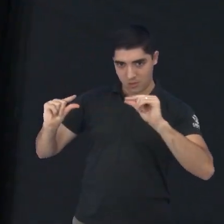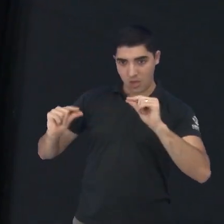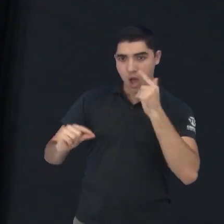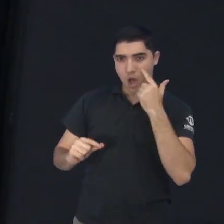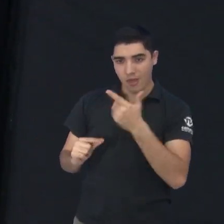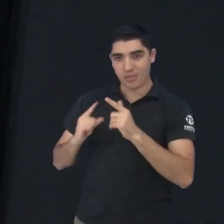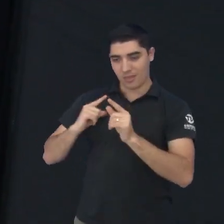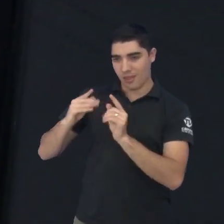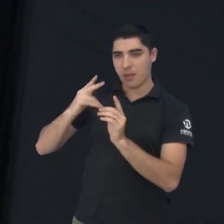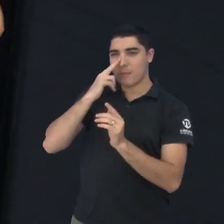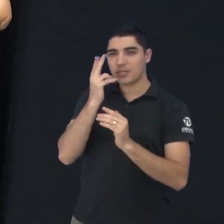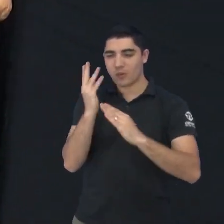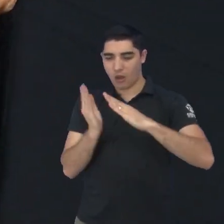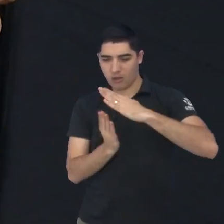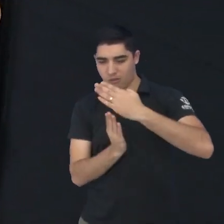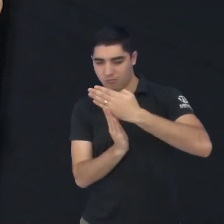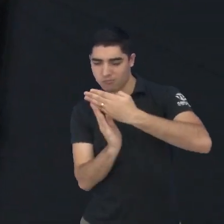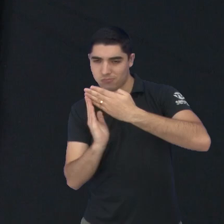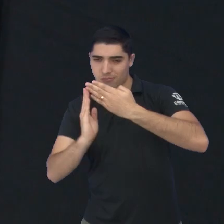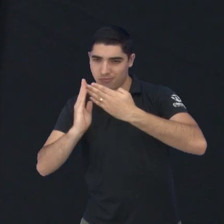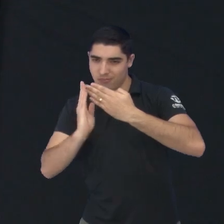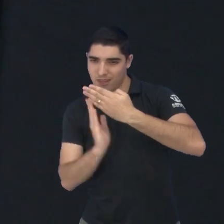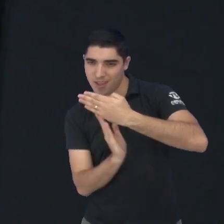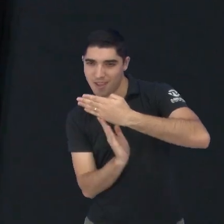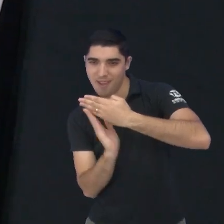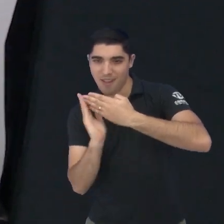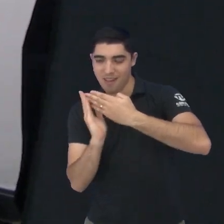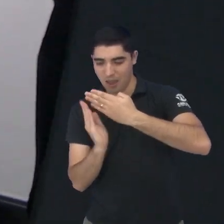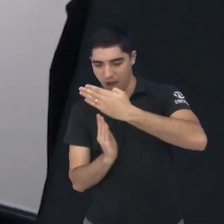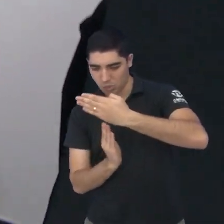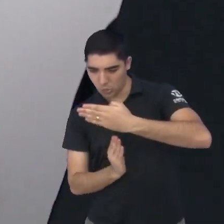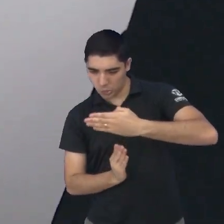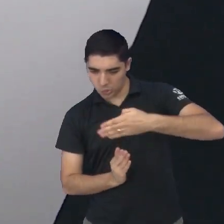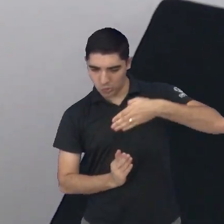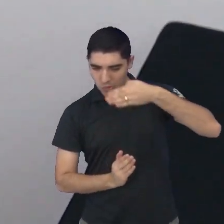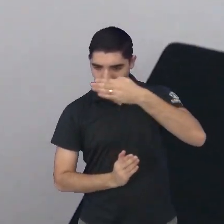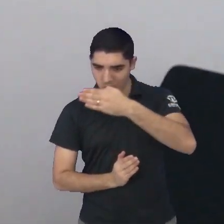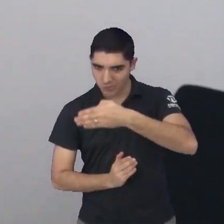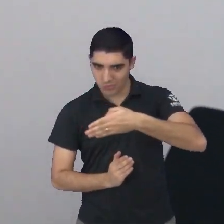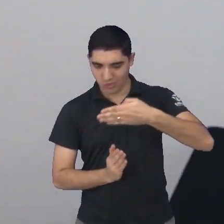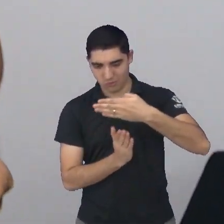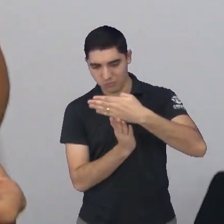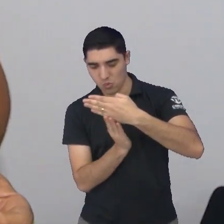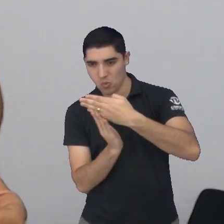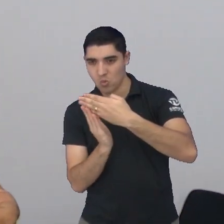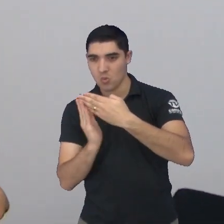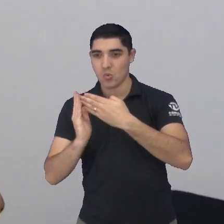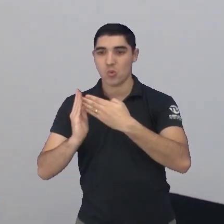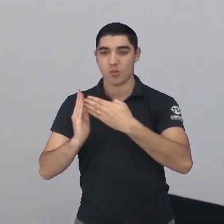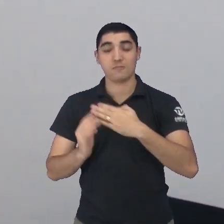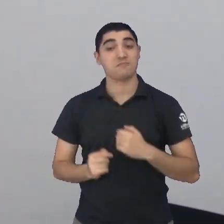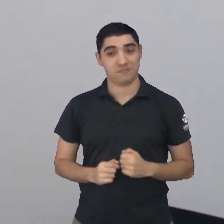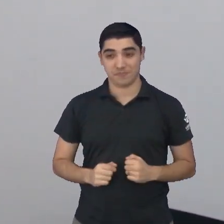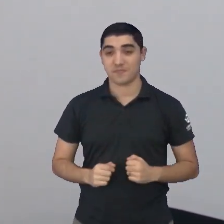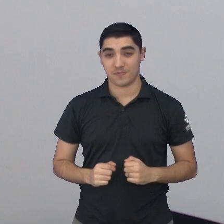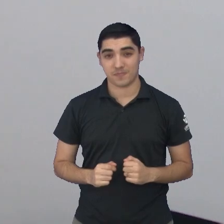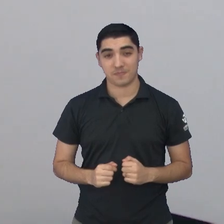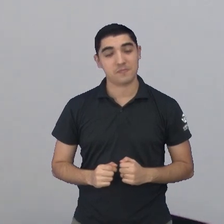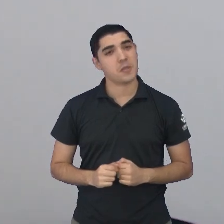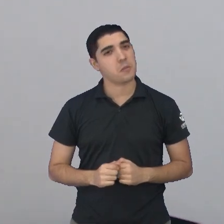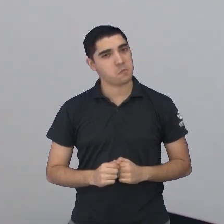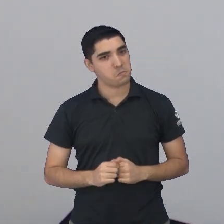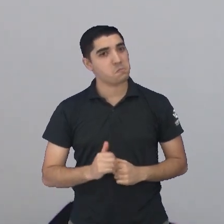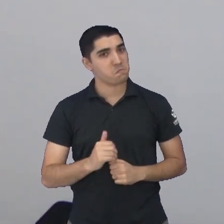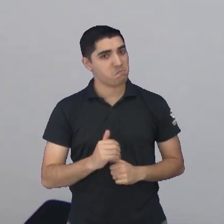que ajuda no que a gente chama de arremate final, né? Quando é feito o corte final de uma peça de carne grande ou média. Perfeito.